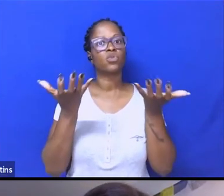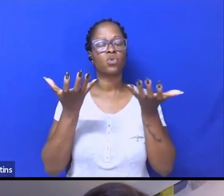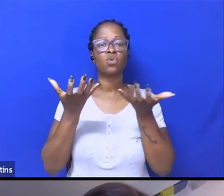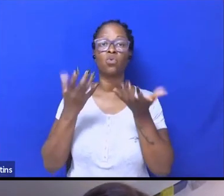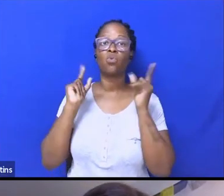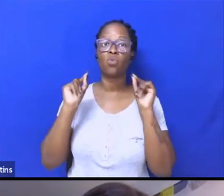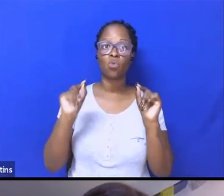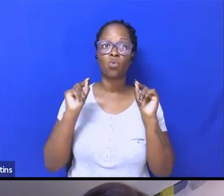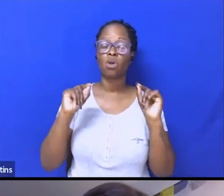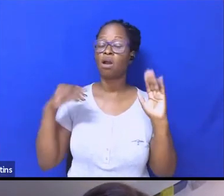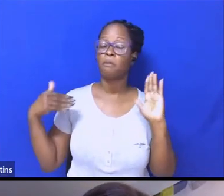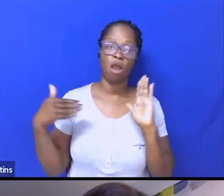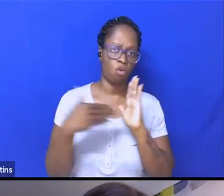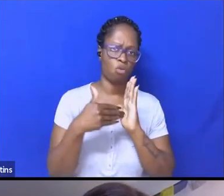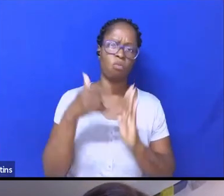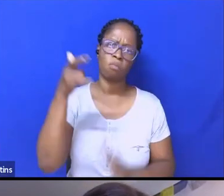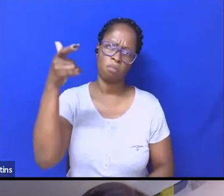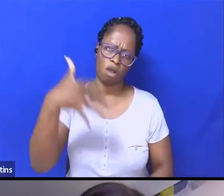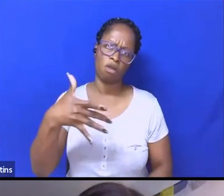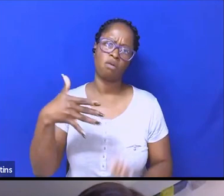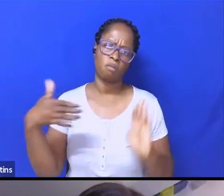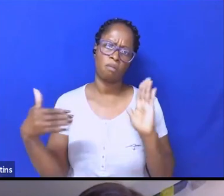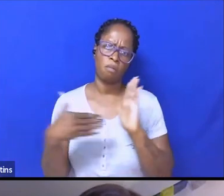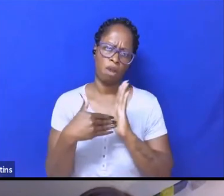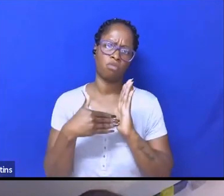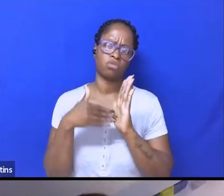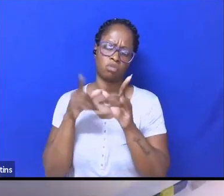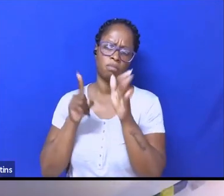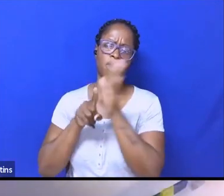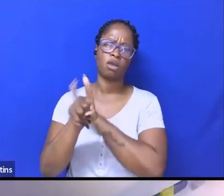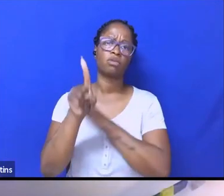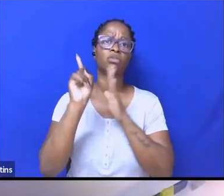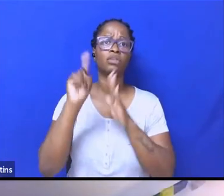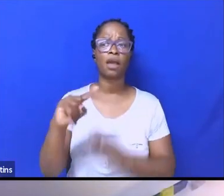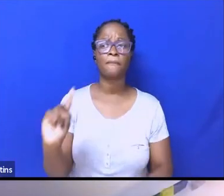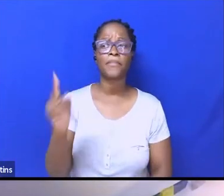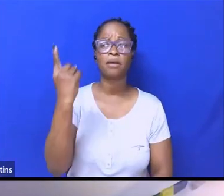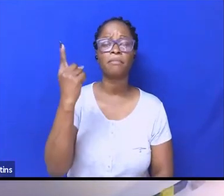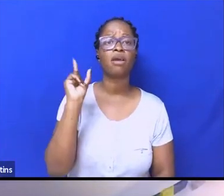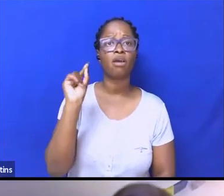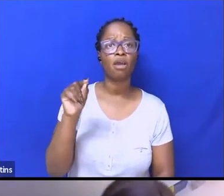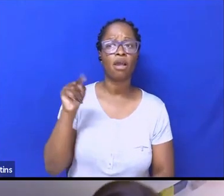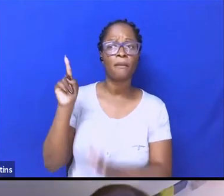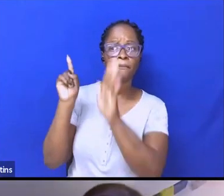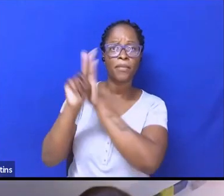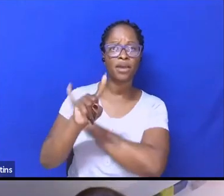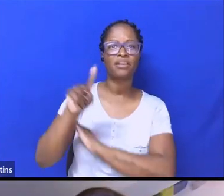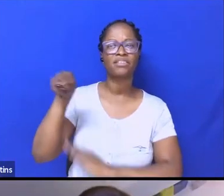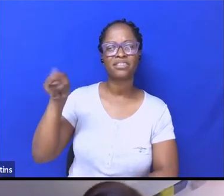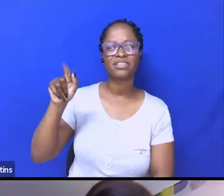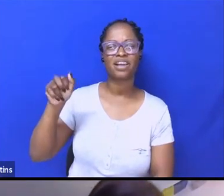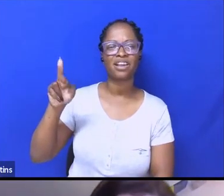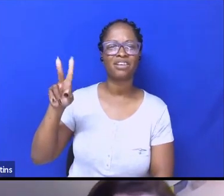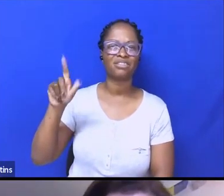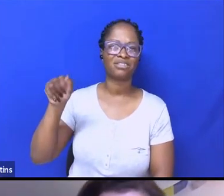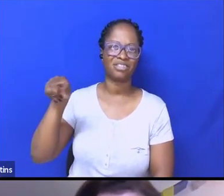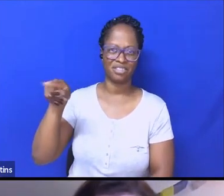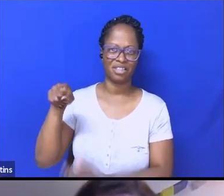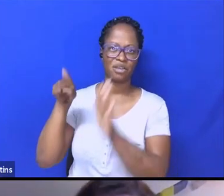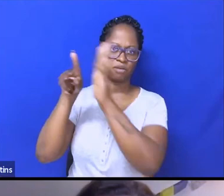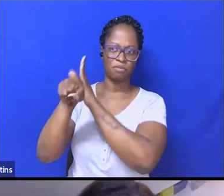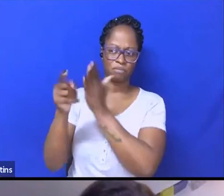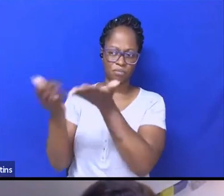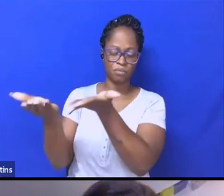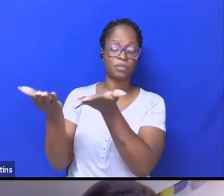pergunta que é realmente primeiro foi um pouco da pergunta que eu fiz para Londra também no final que é